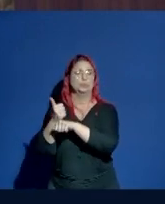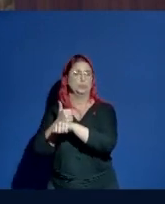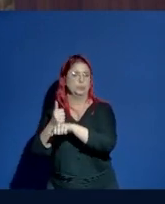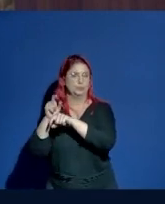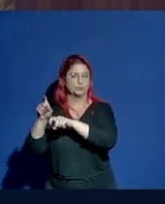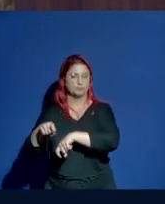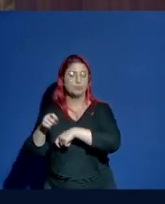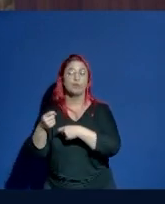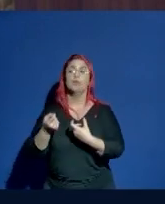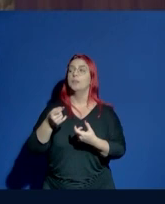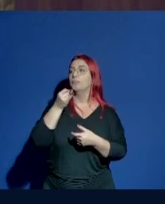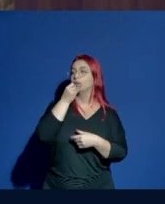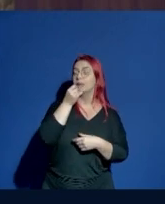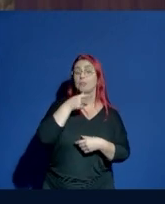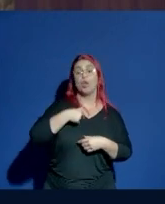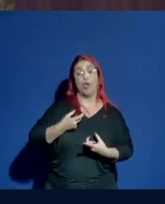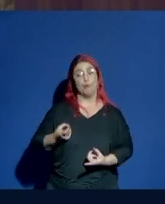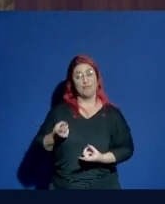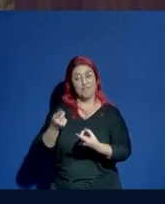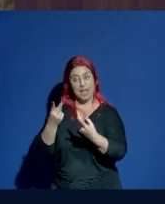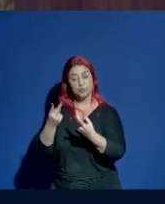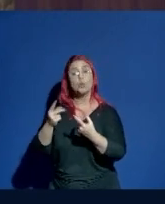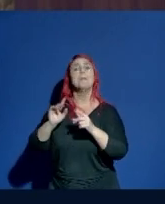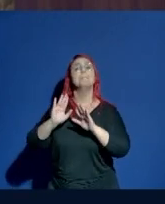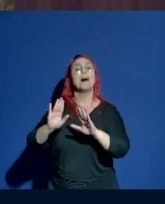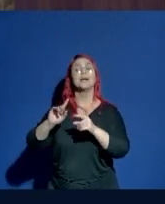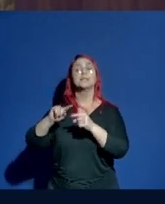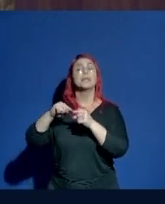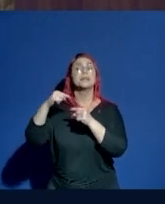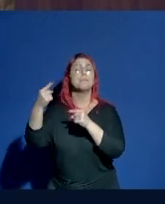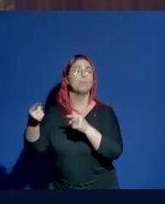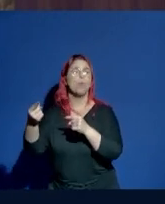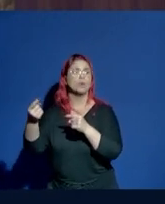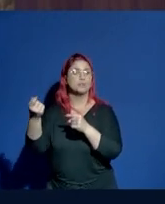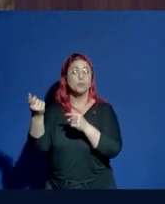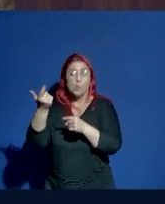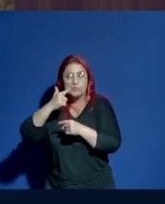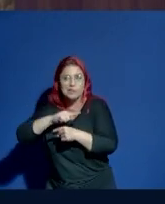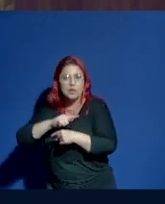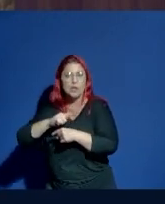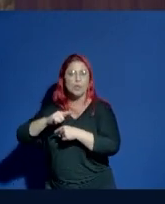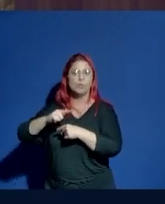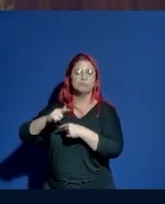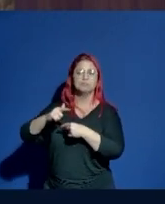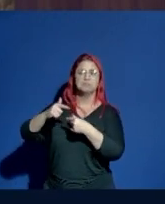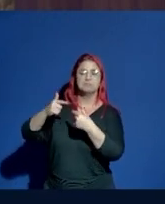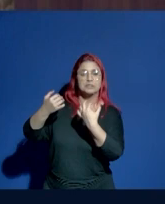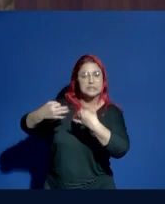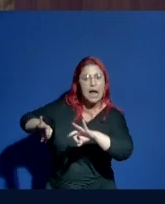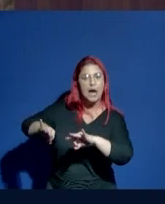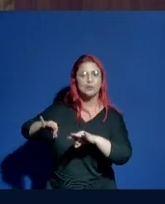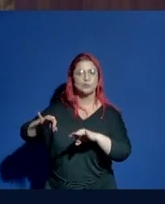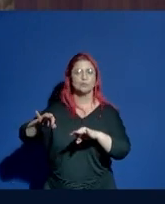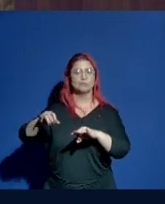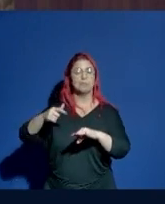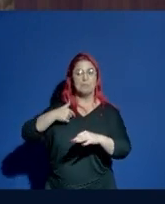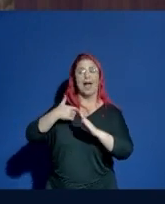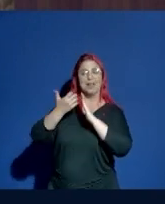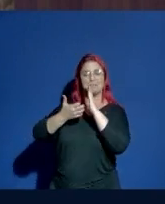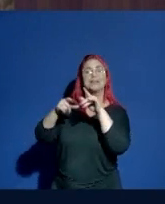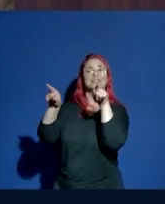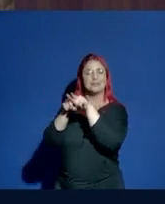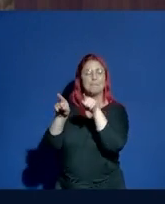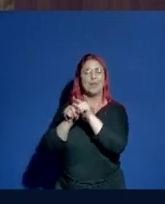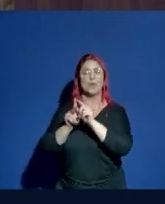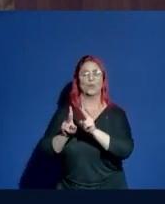venda e pós-venda de uma maneira super assistida para que esse produto possa realmente atingir a sua performance daquilo que a indústria pensa, a